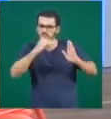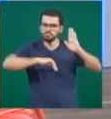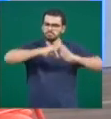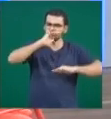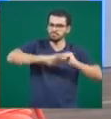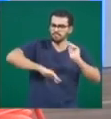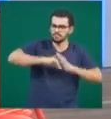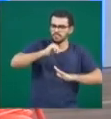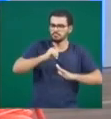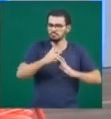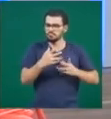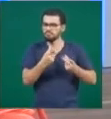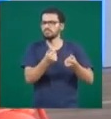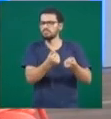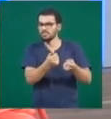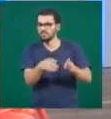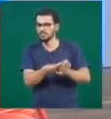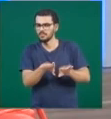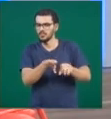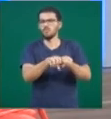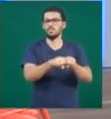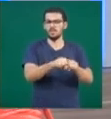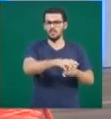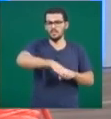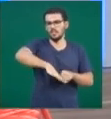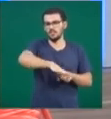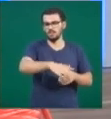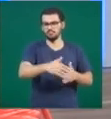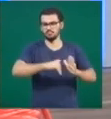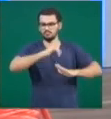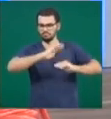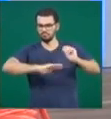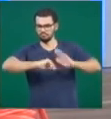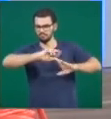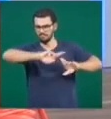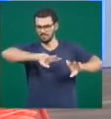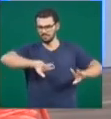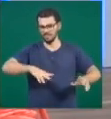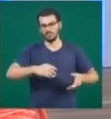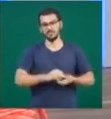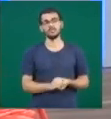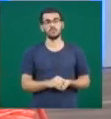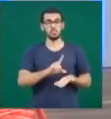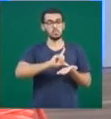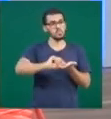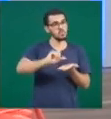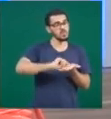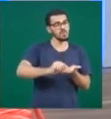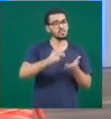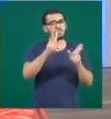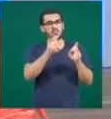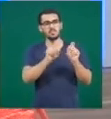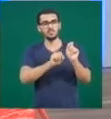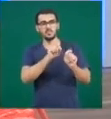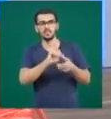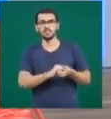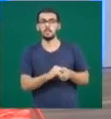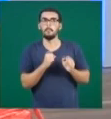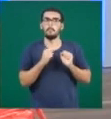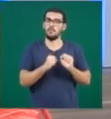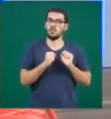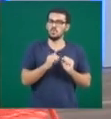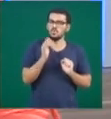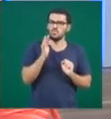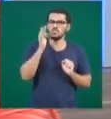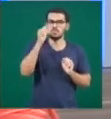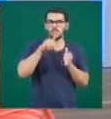a autoeficácia deles nas profissões. E nesse artigo falava que um dos uma das coisas que poderia ser pesquisada é a